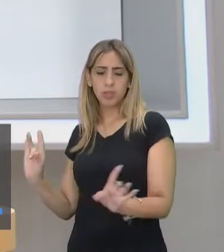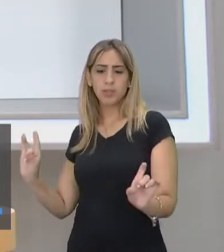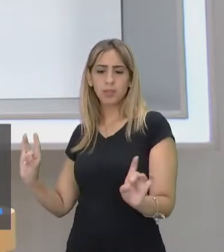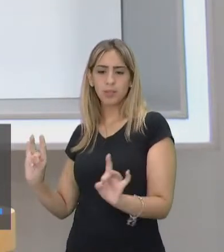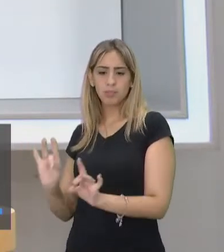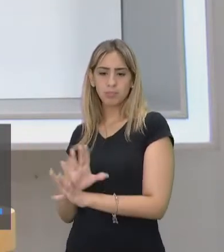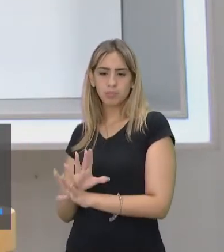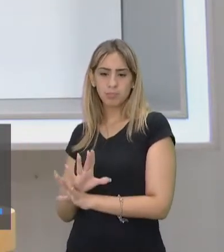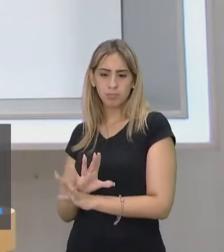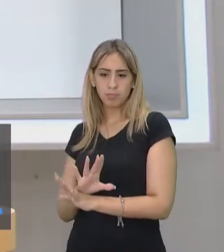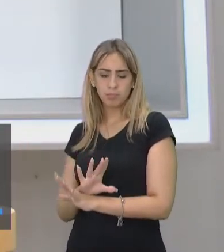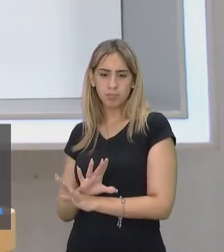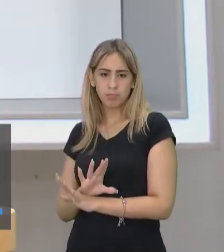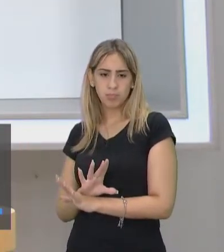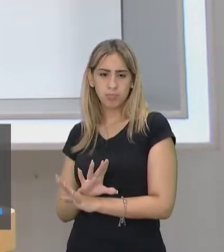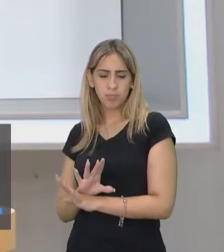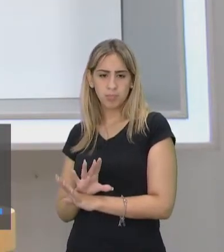prol